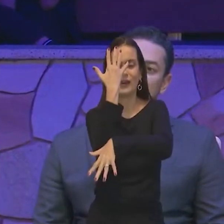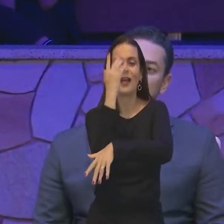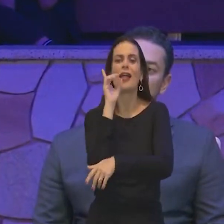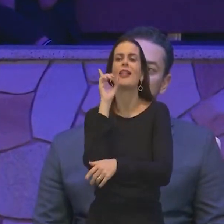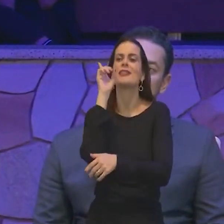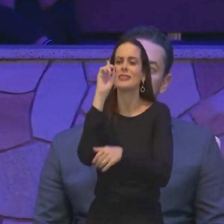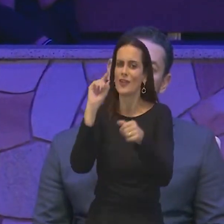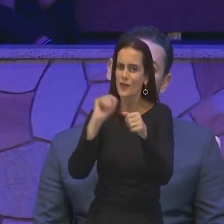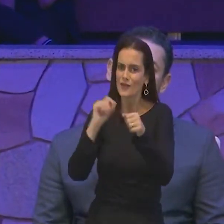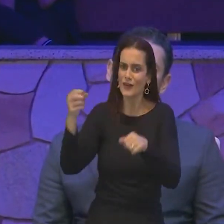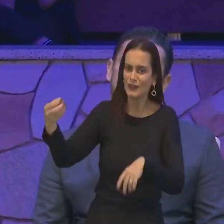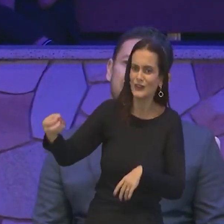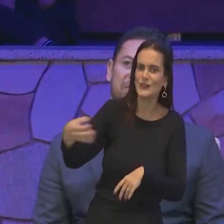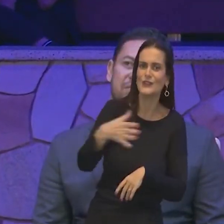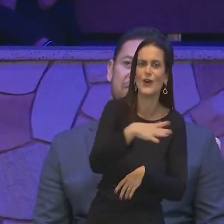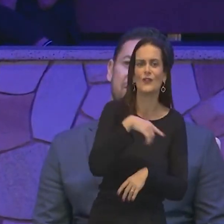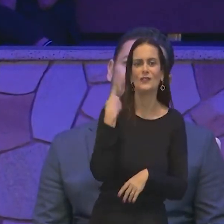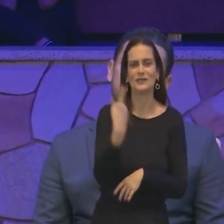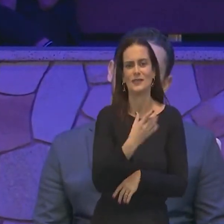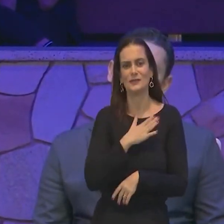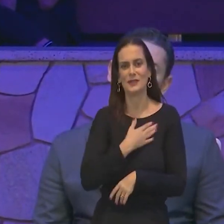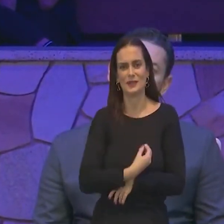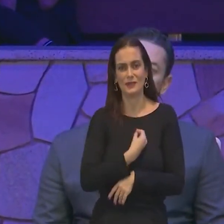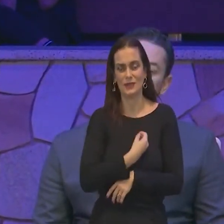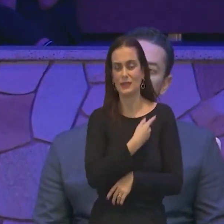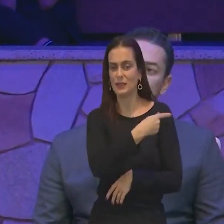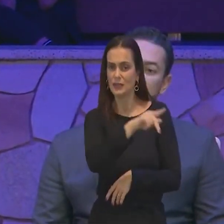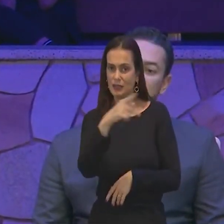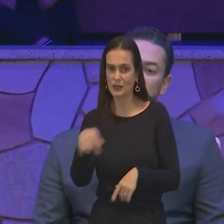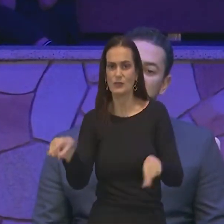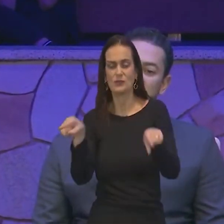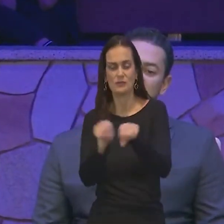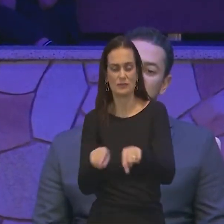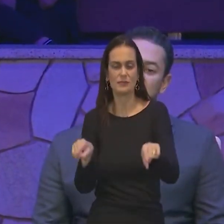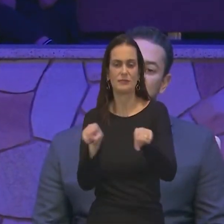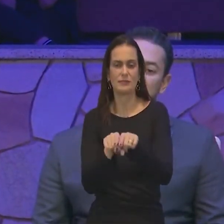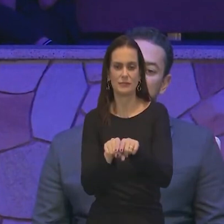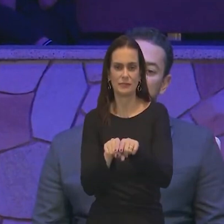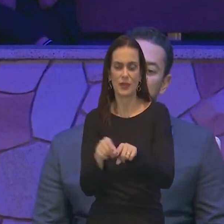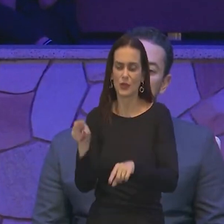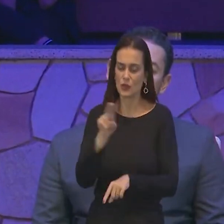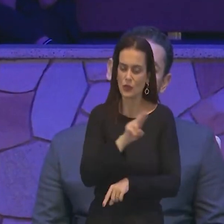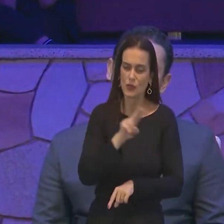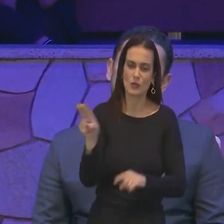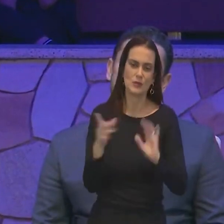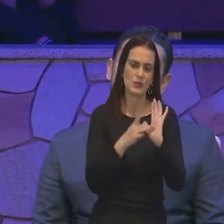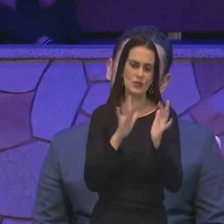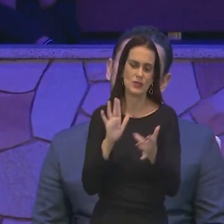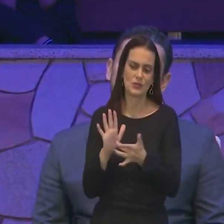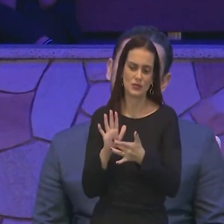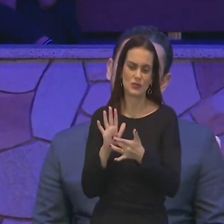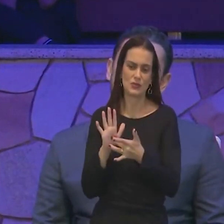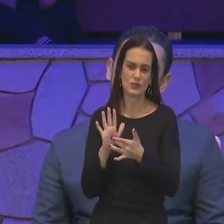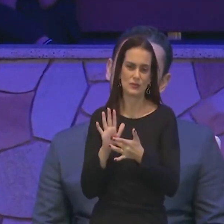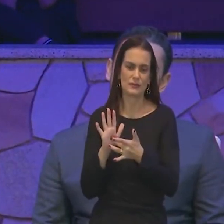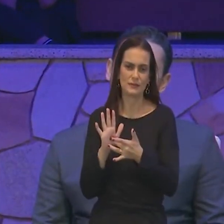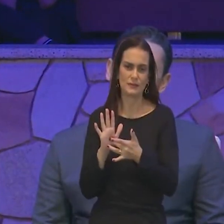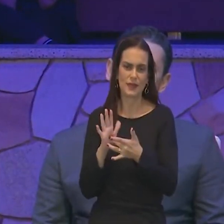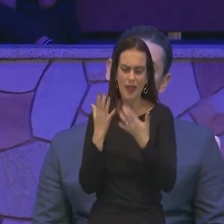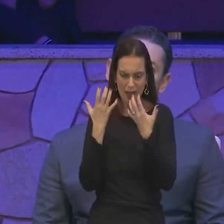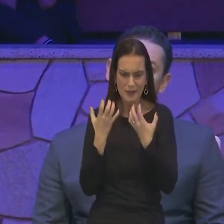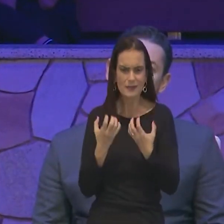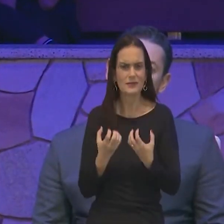uma coisa nova na minha vida e na sua vida também, meu irmão. Em nome de Jesus, aproprie-se disso. Você está